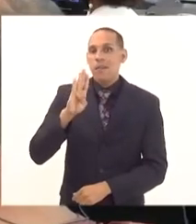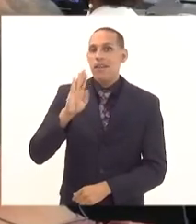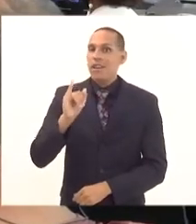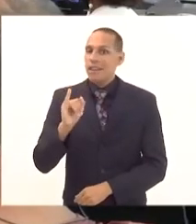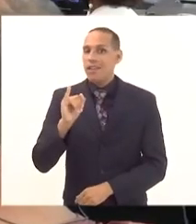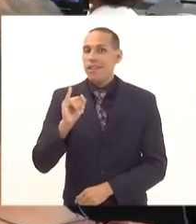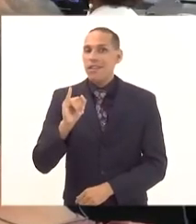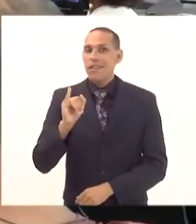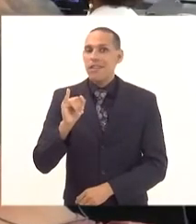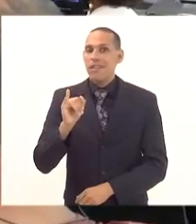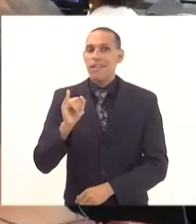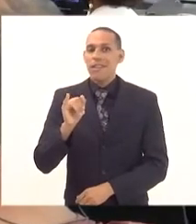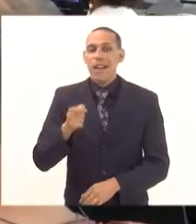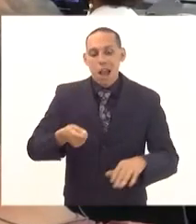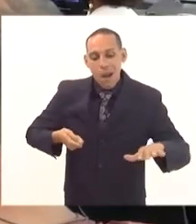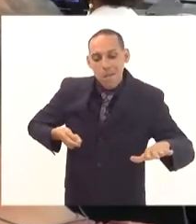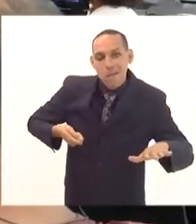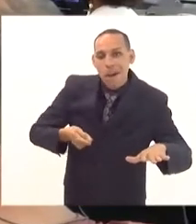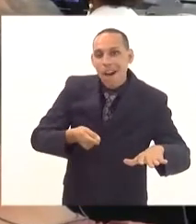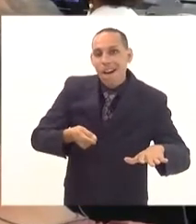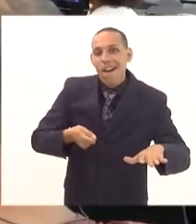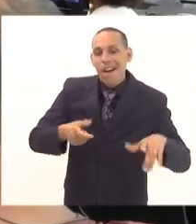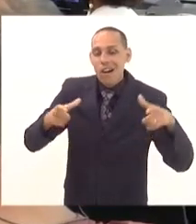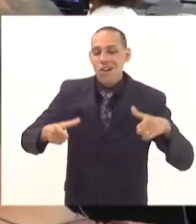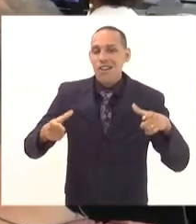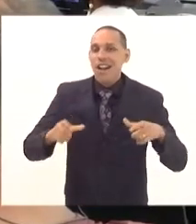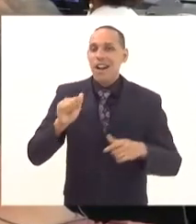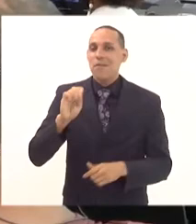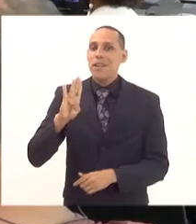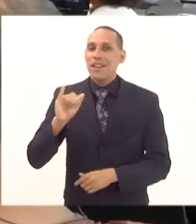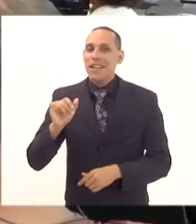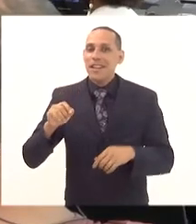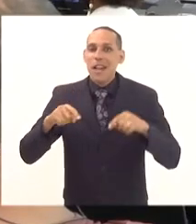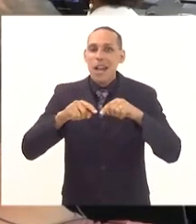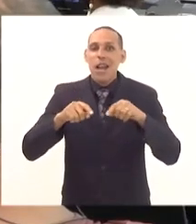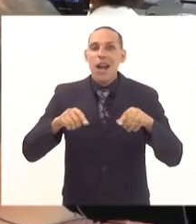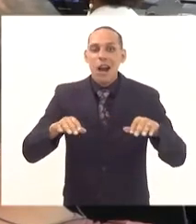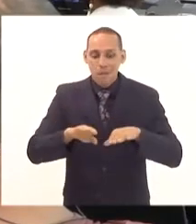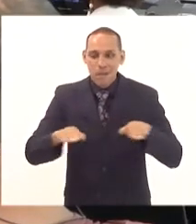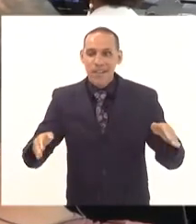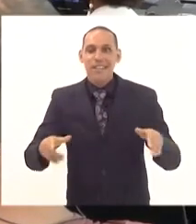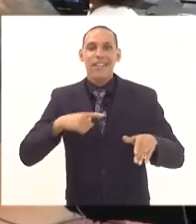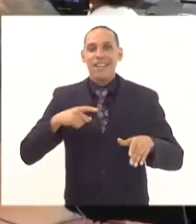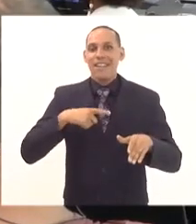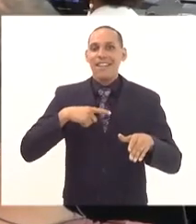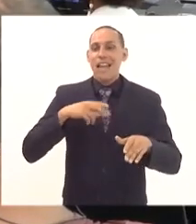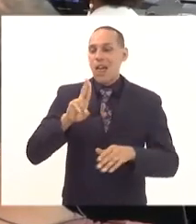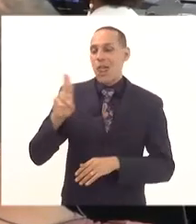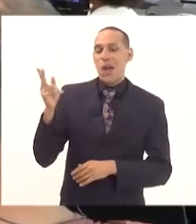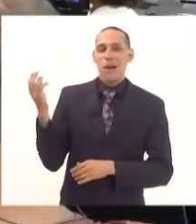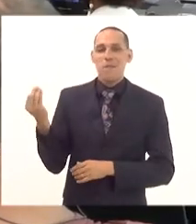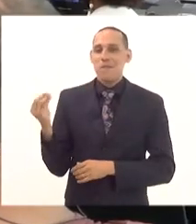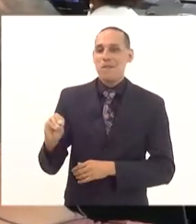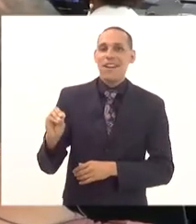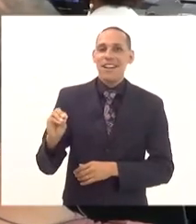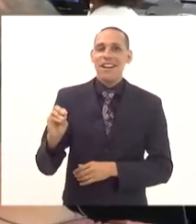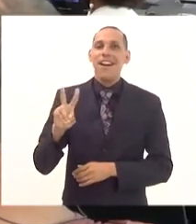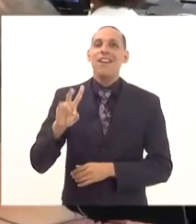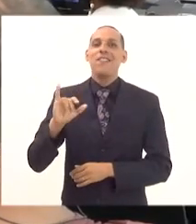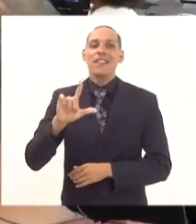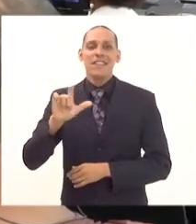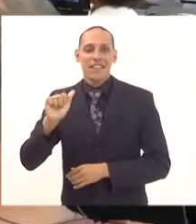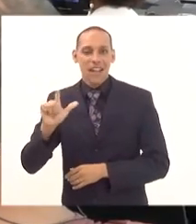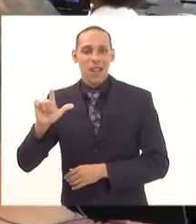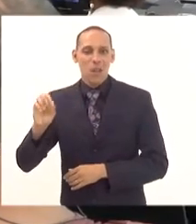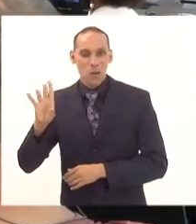e jogava bilhar na ver item uma mesa até com o nome dele então villa-lobos está no DNA da